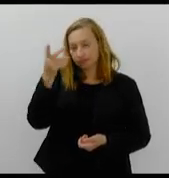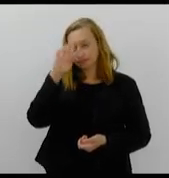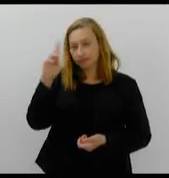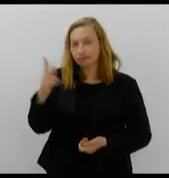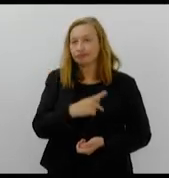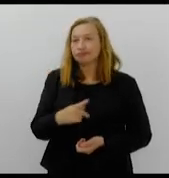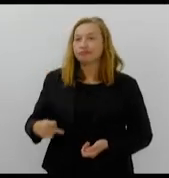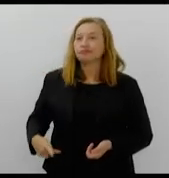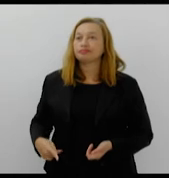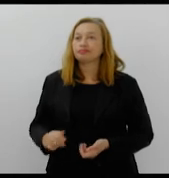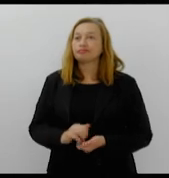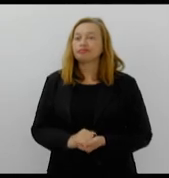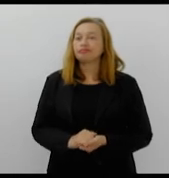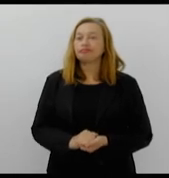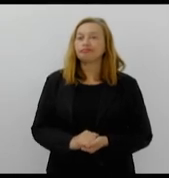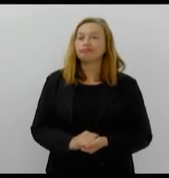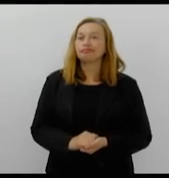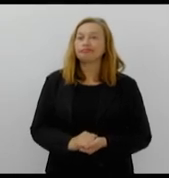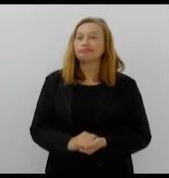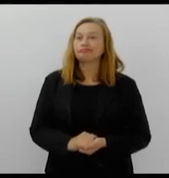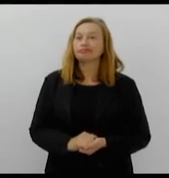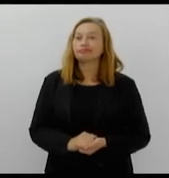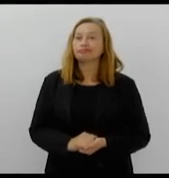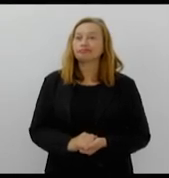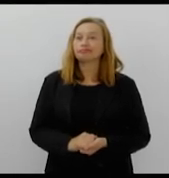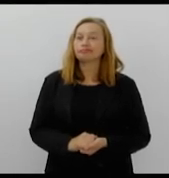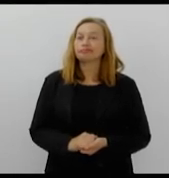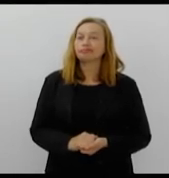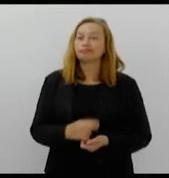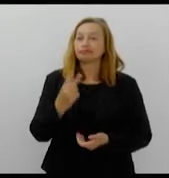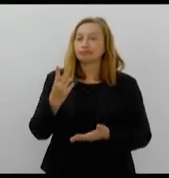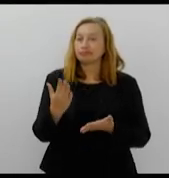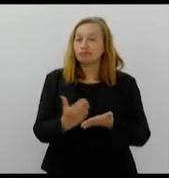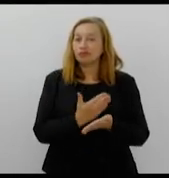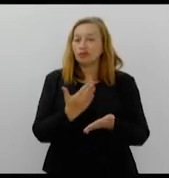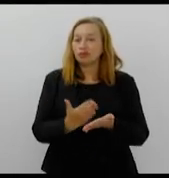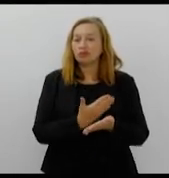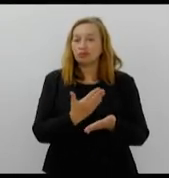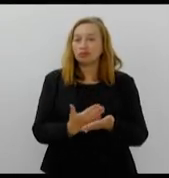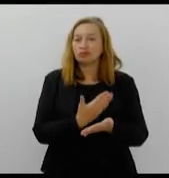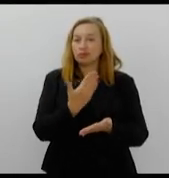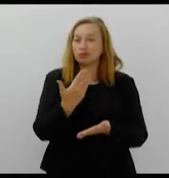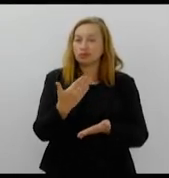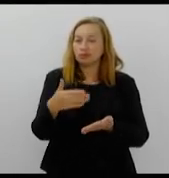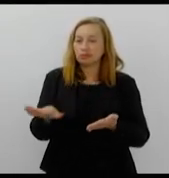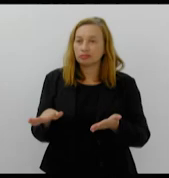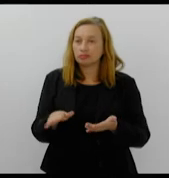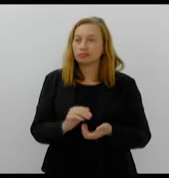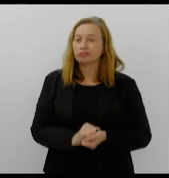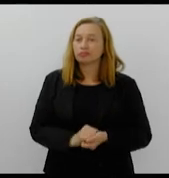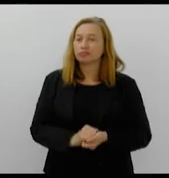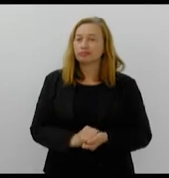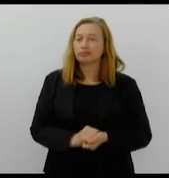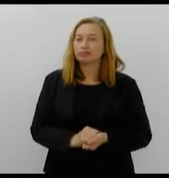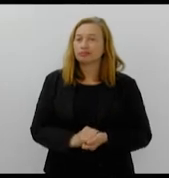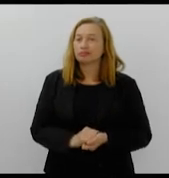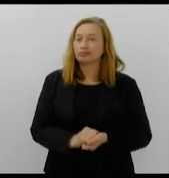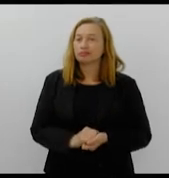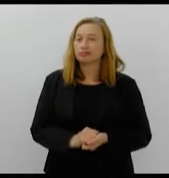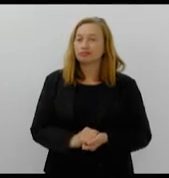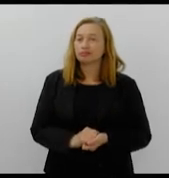presidente, em apenas 2 páginas e meia, fazer aqui uma